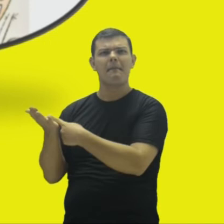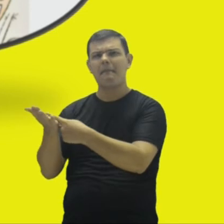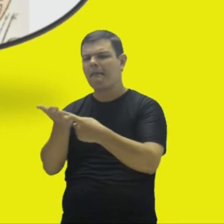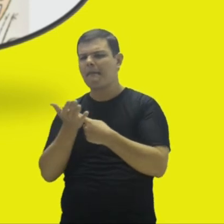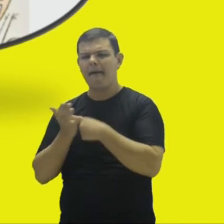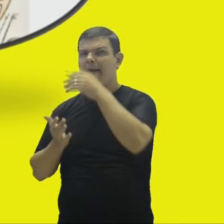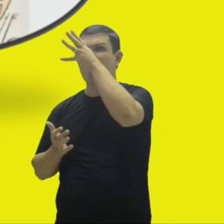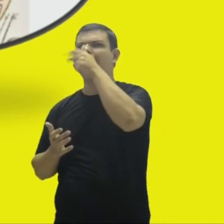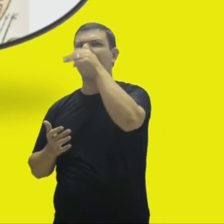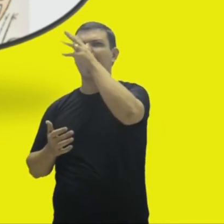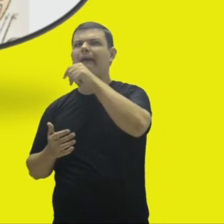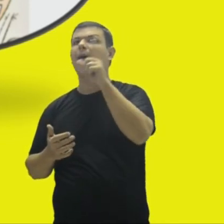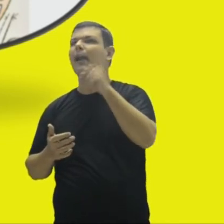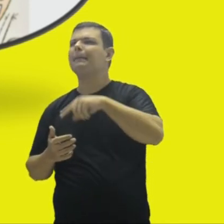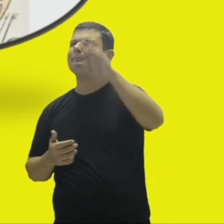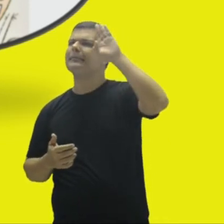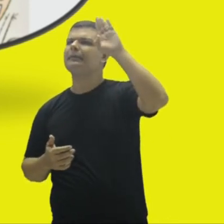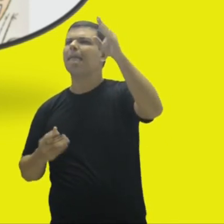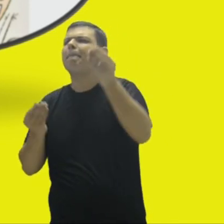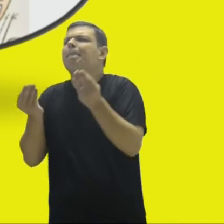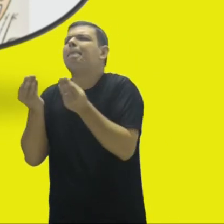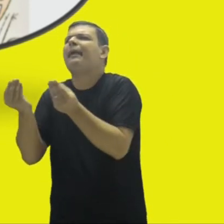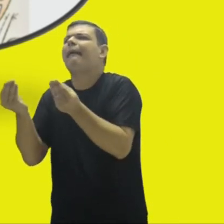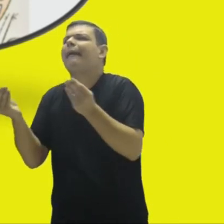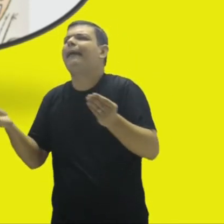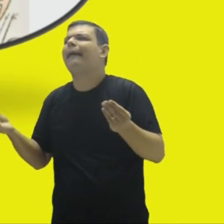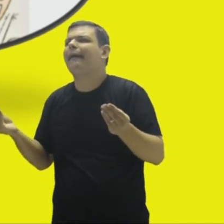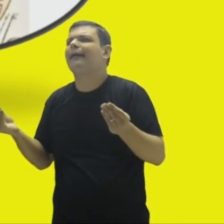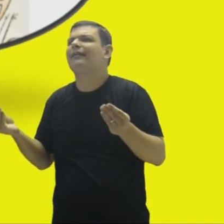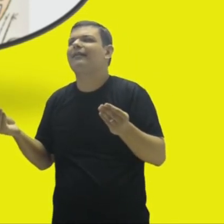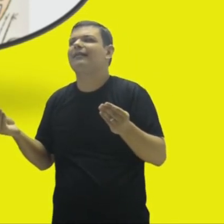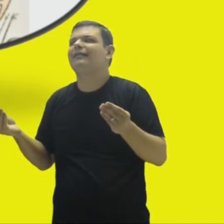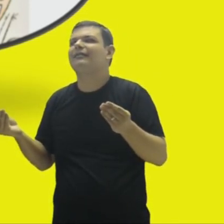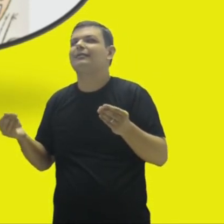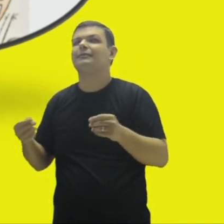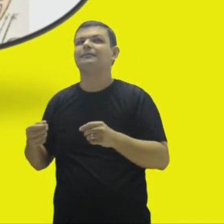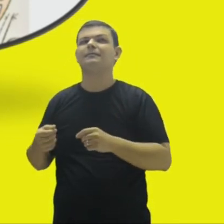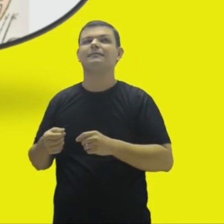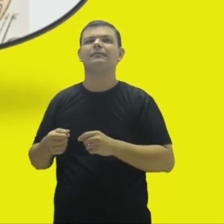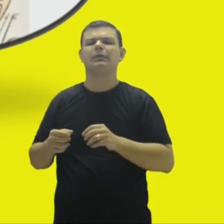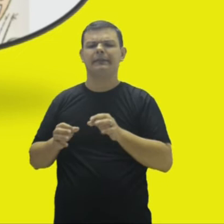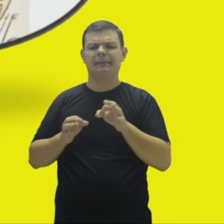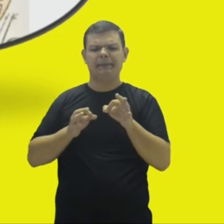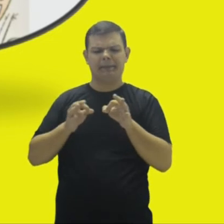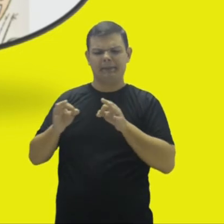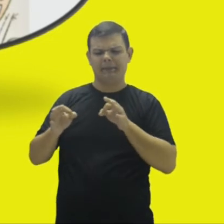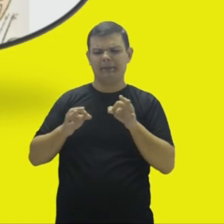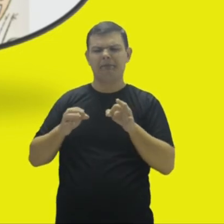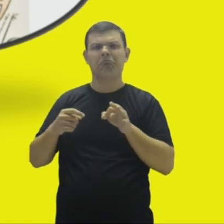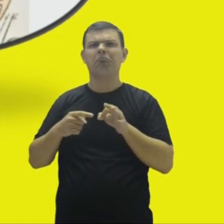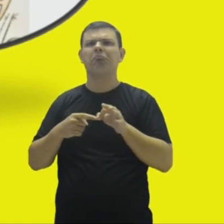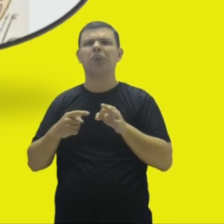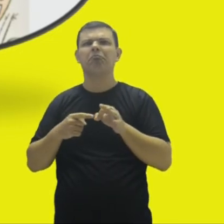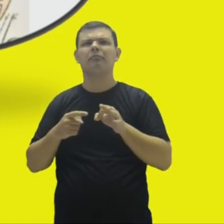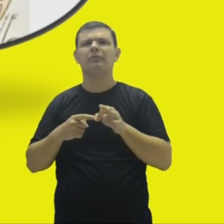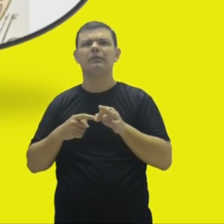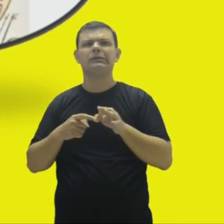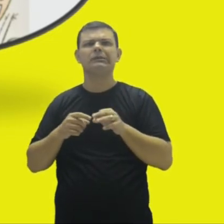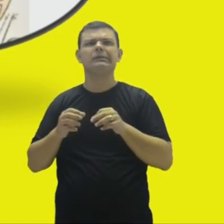pelas galinhas era principalmente para... Arquitetado, crianças, é um plano que